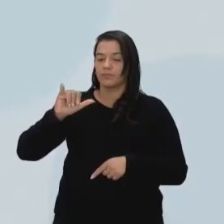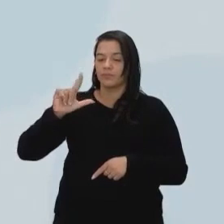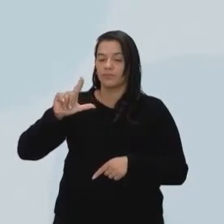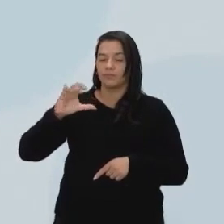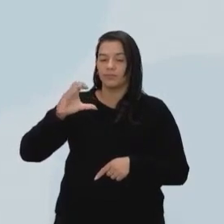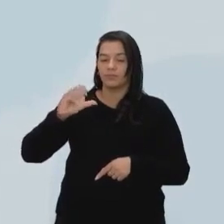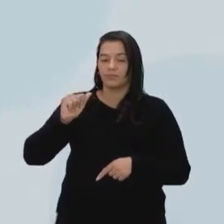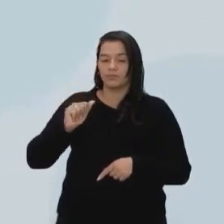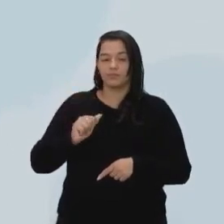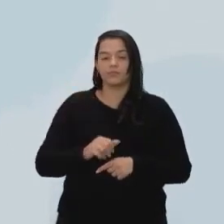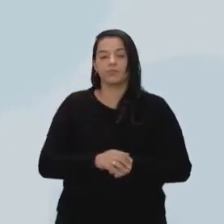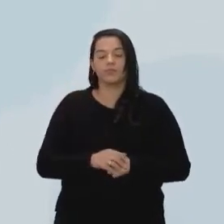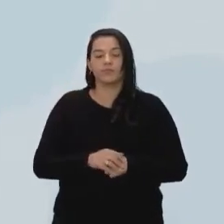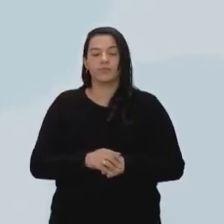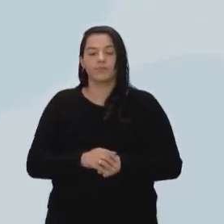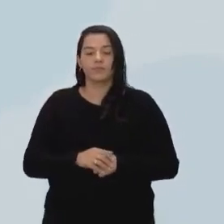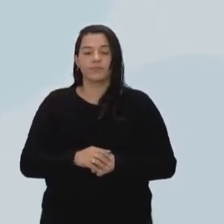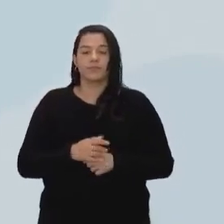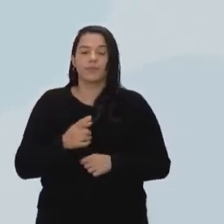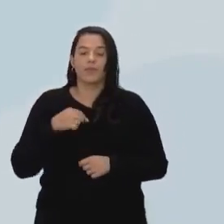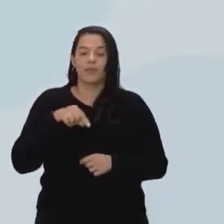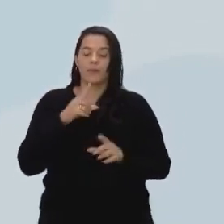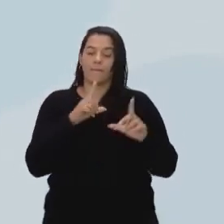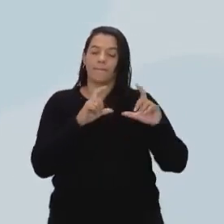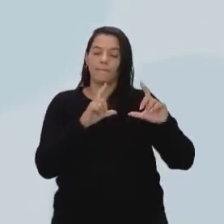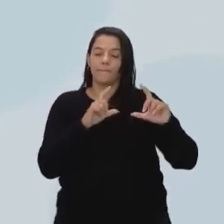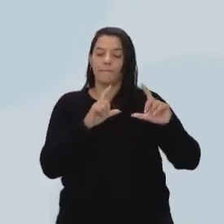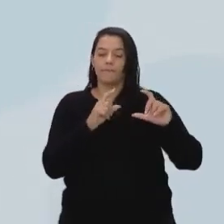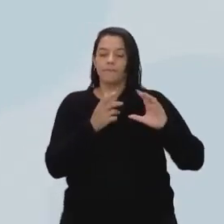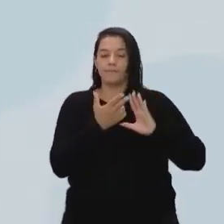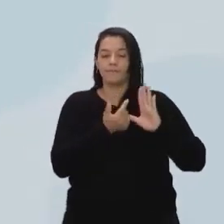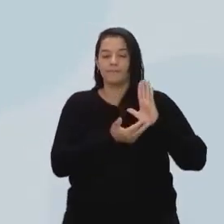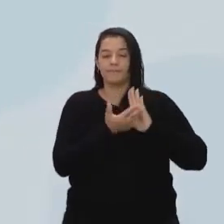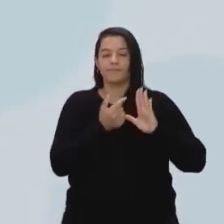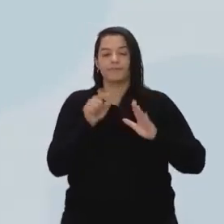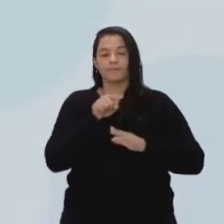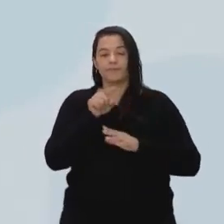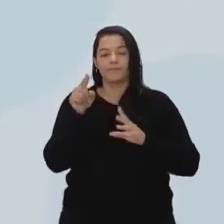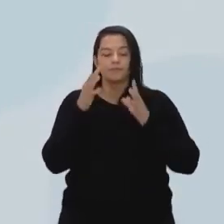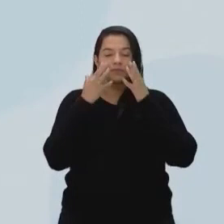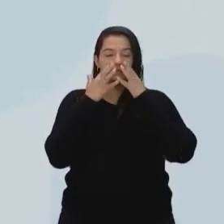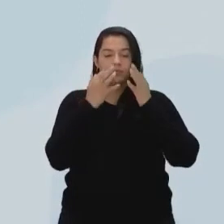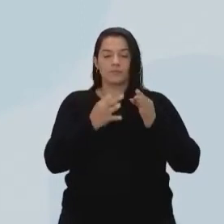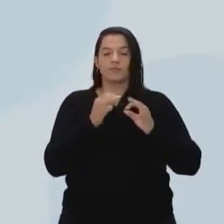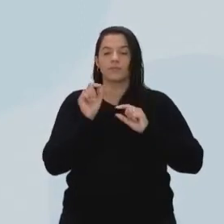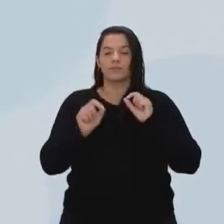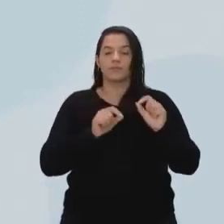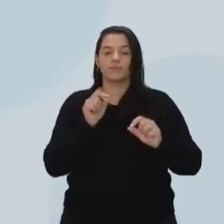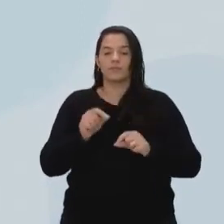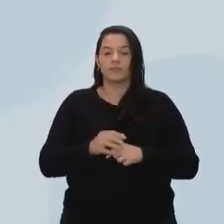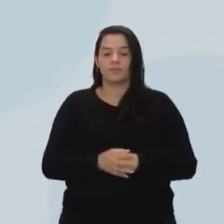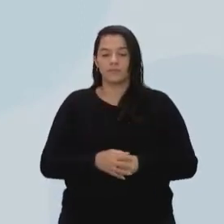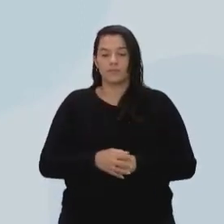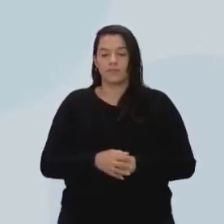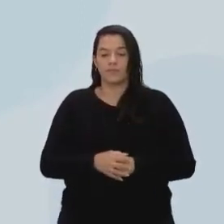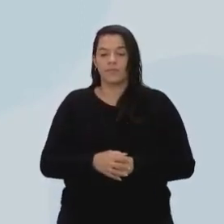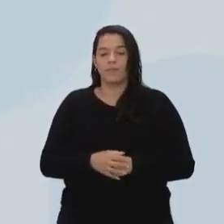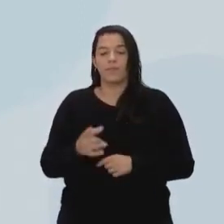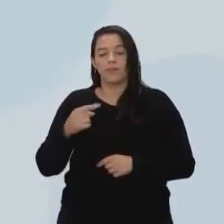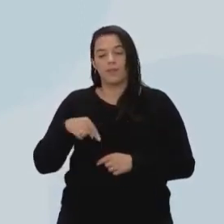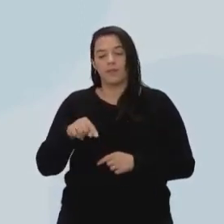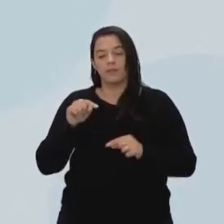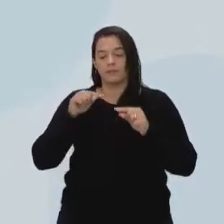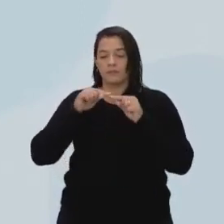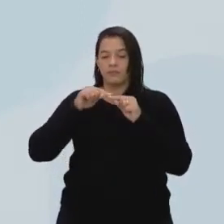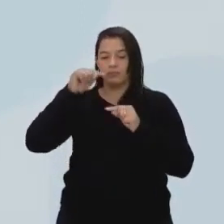figura justamente mostra o quê? O que é fundamental o estudante está olhando aqui é justamente essas